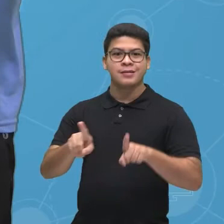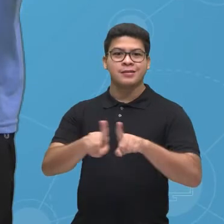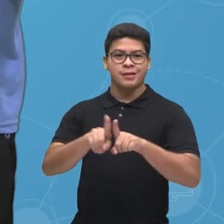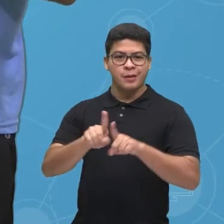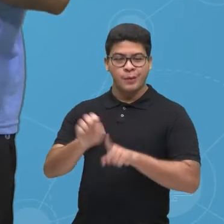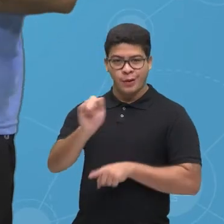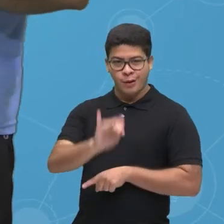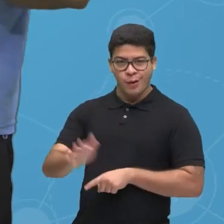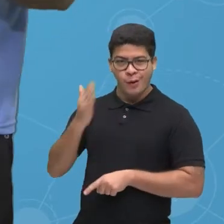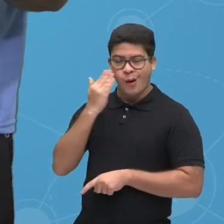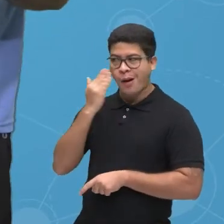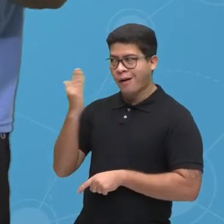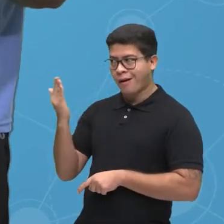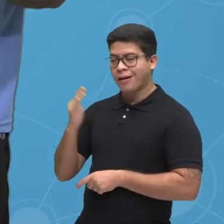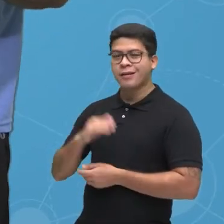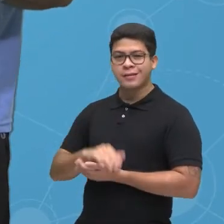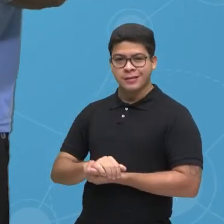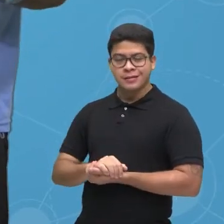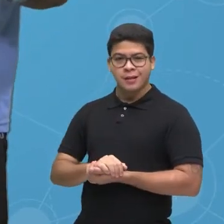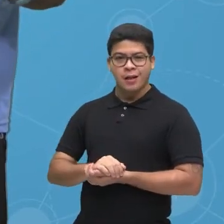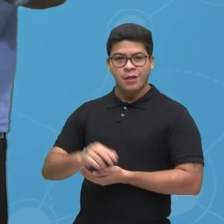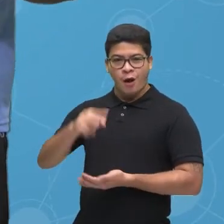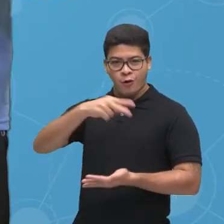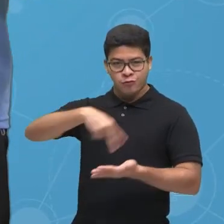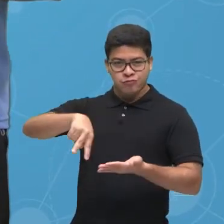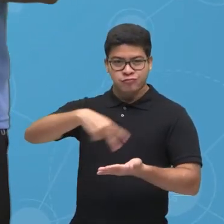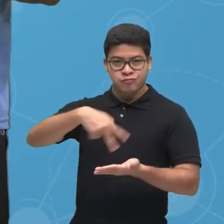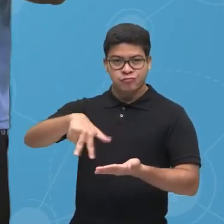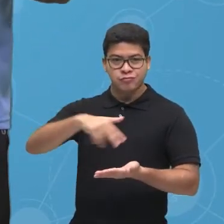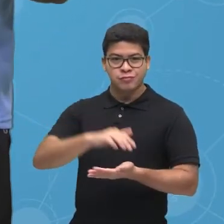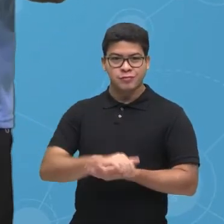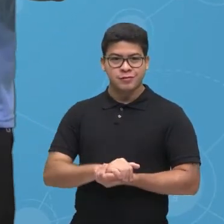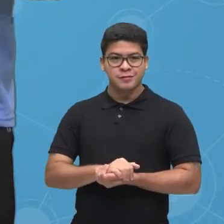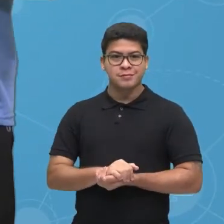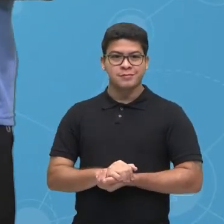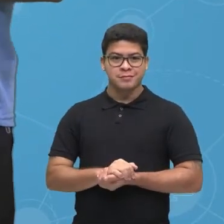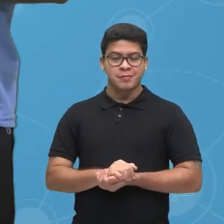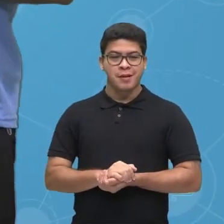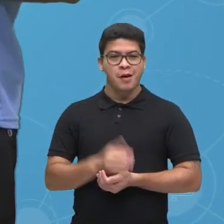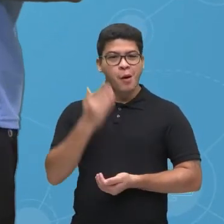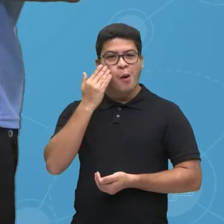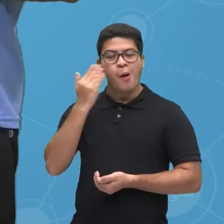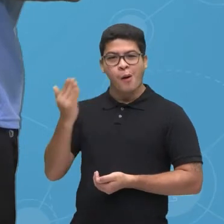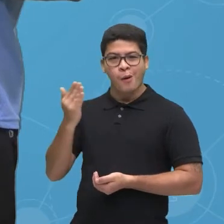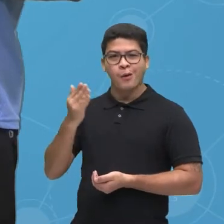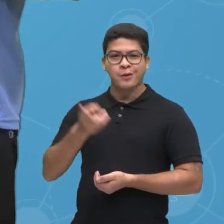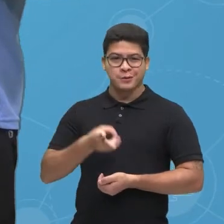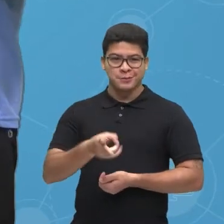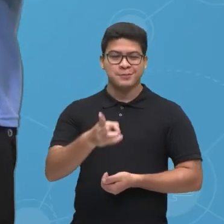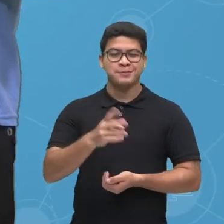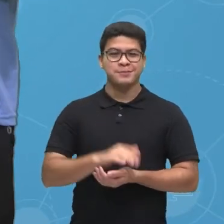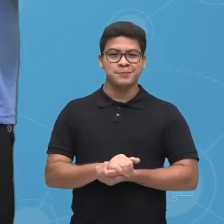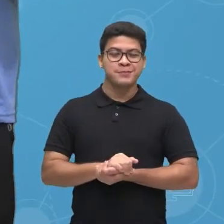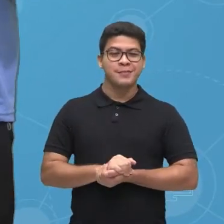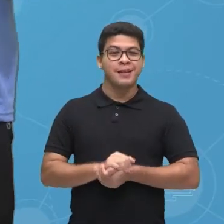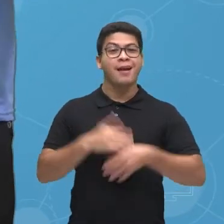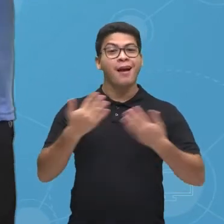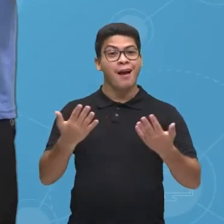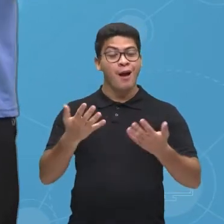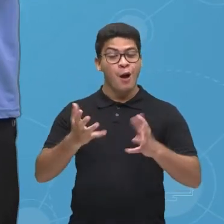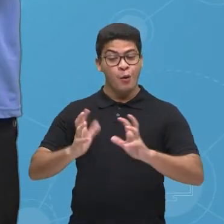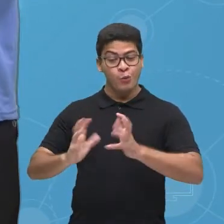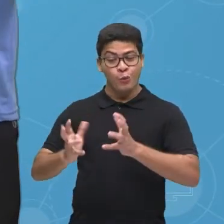anteriormente, olha aí, ó, ela está fazendo aí uma coreografia, né? Um movimento, uma técnica aí, e utilizando quem? A bola,